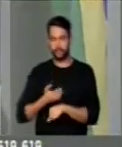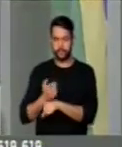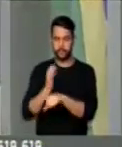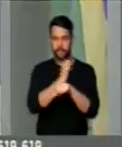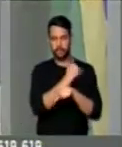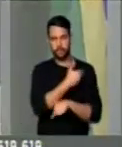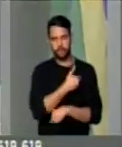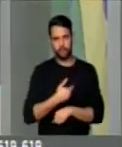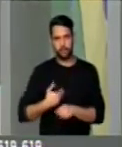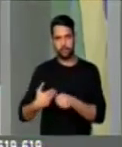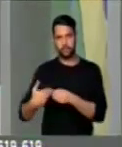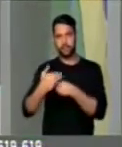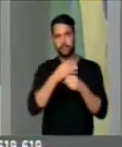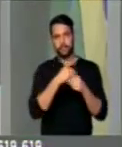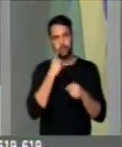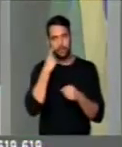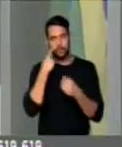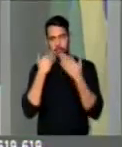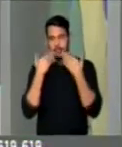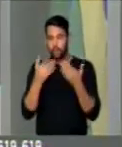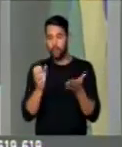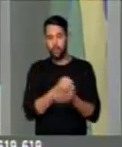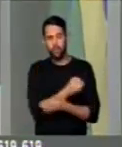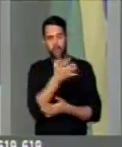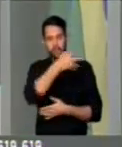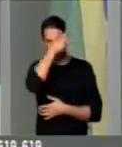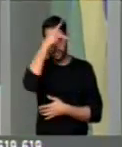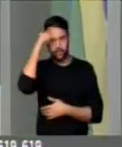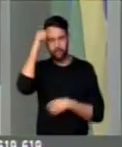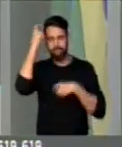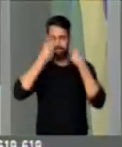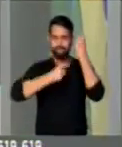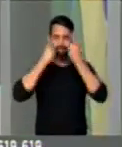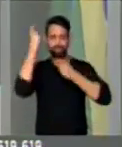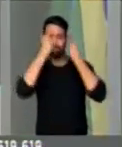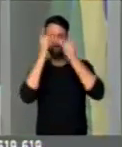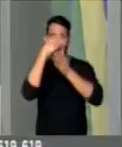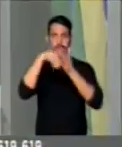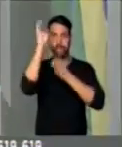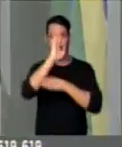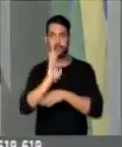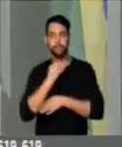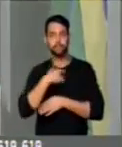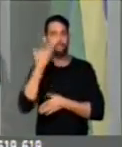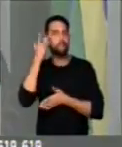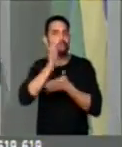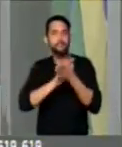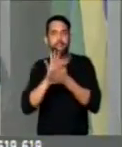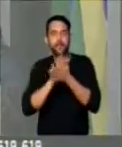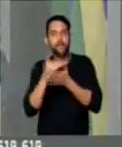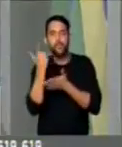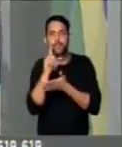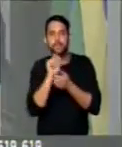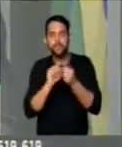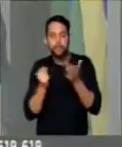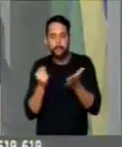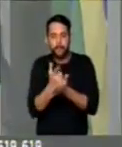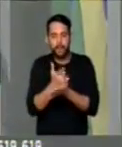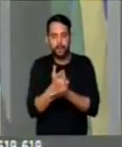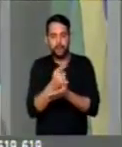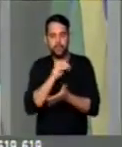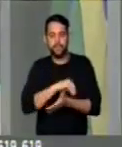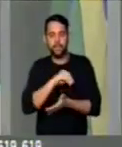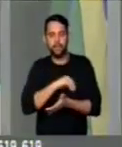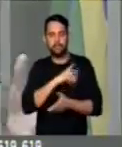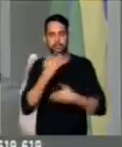estaduais e nos governos municipais. Quantos prefeitos não estão aflitos aí pelo Brasil afora, porque não estão conseguindo sequer pagar a sua folha